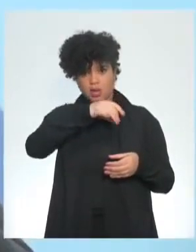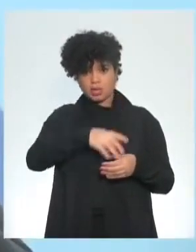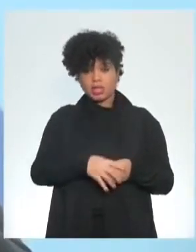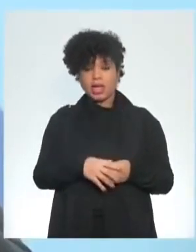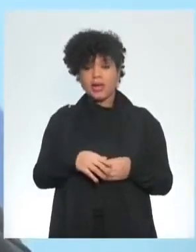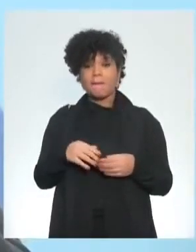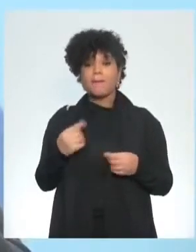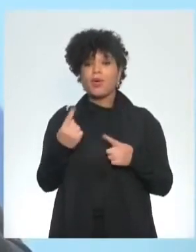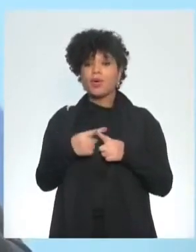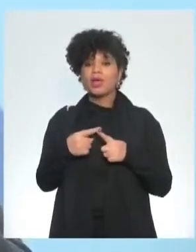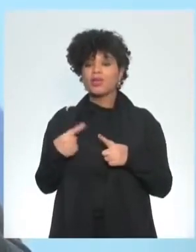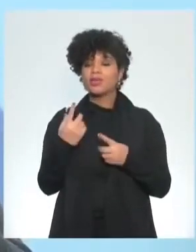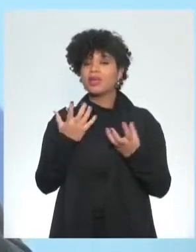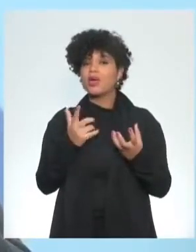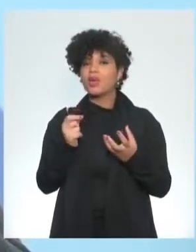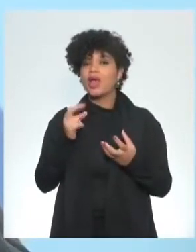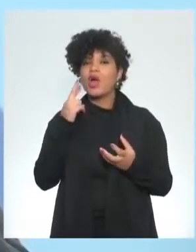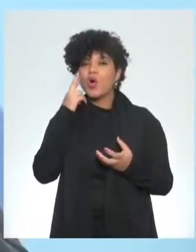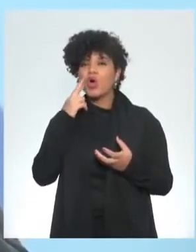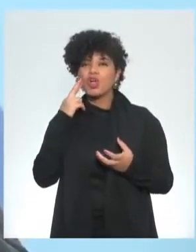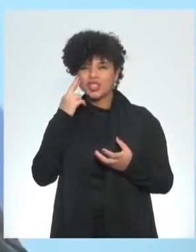gota.